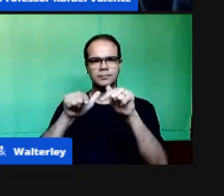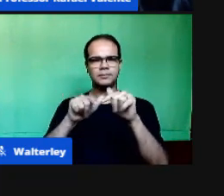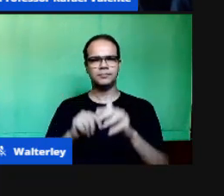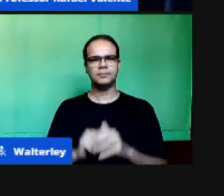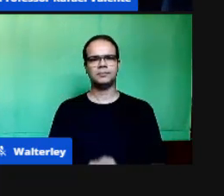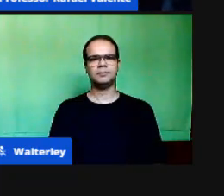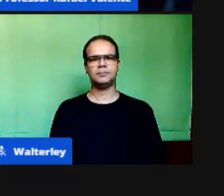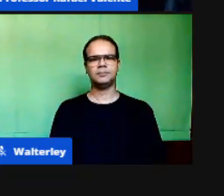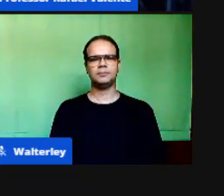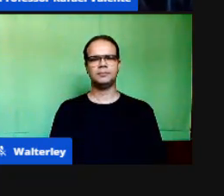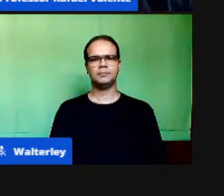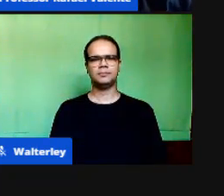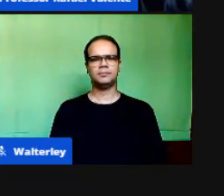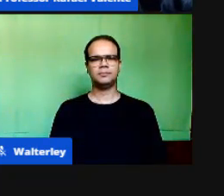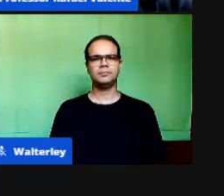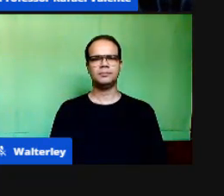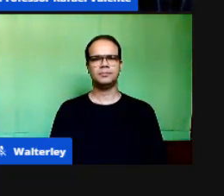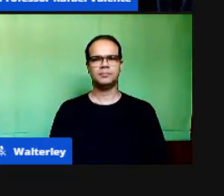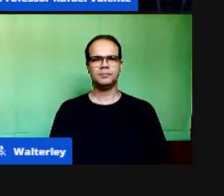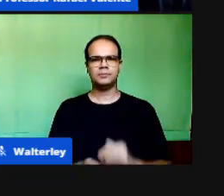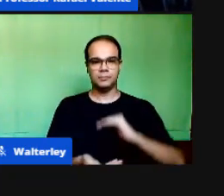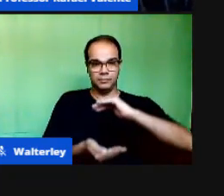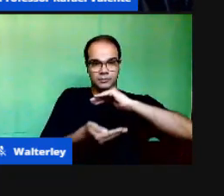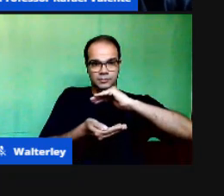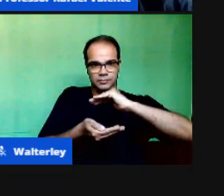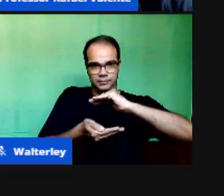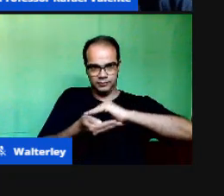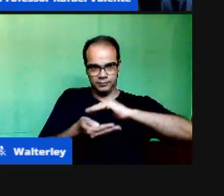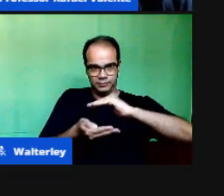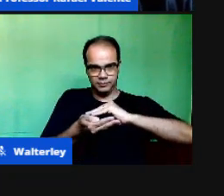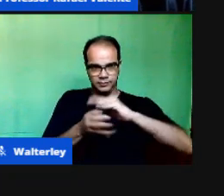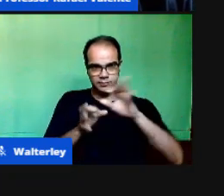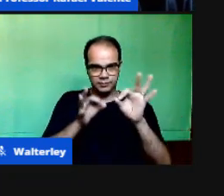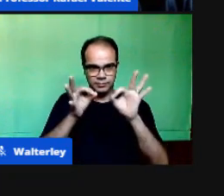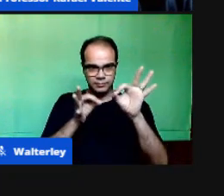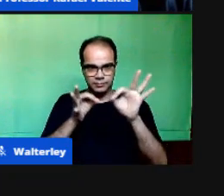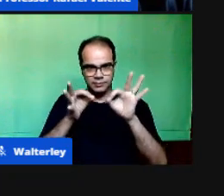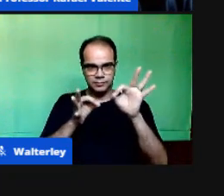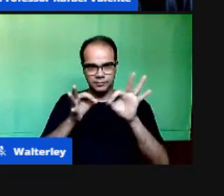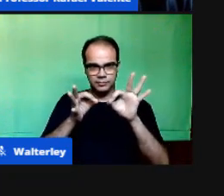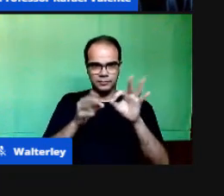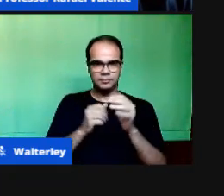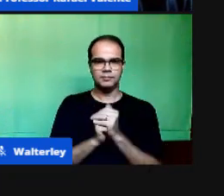e a prática, que foi promovido pela Secretaria de Educação.